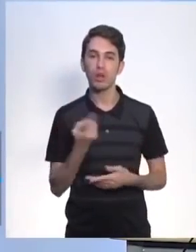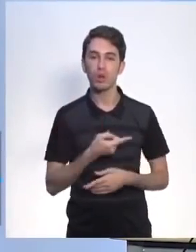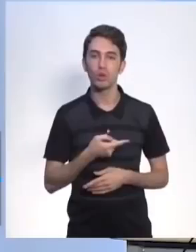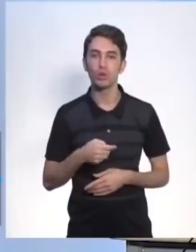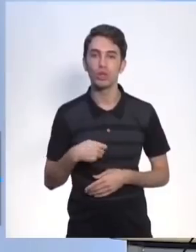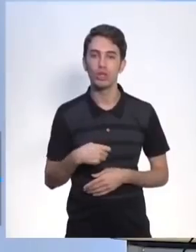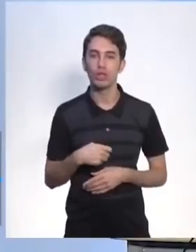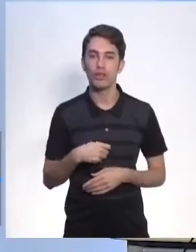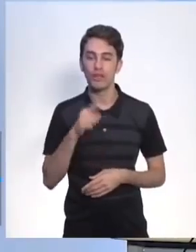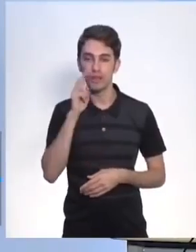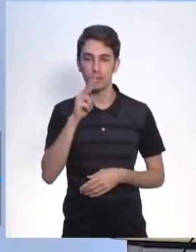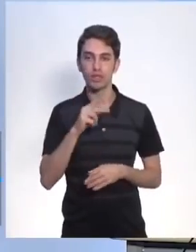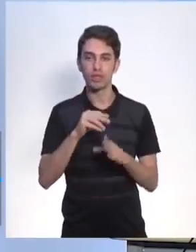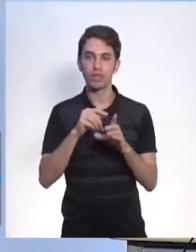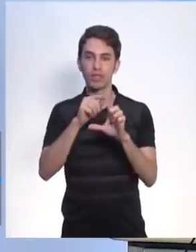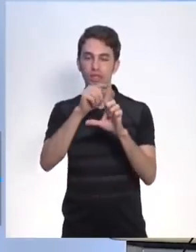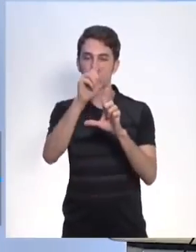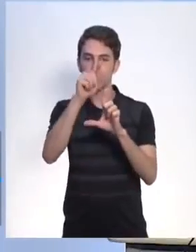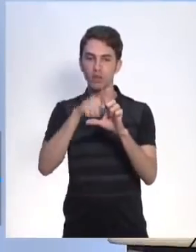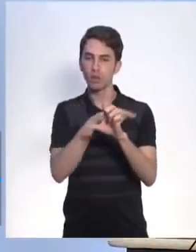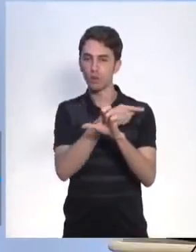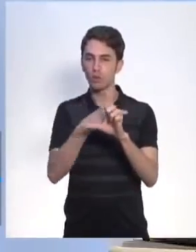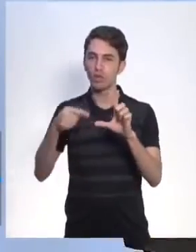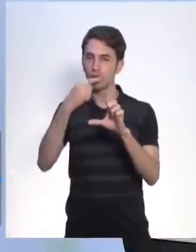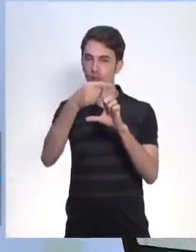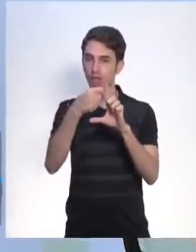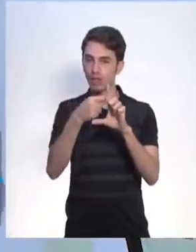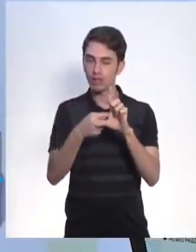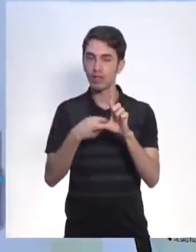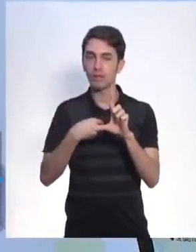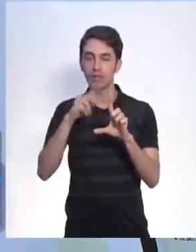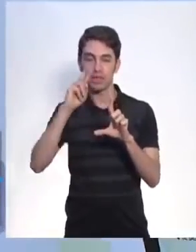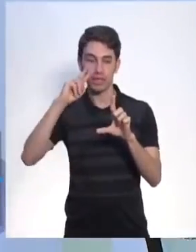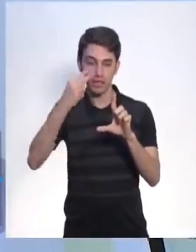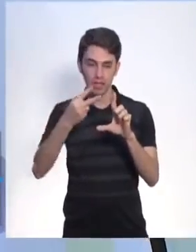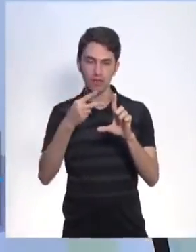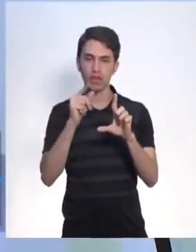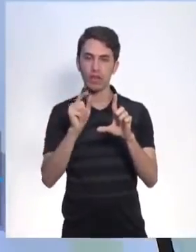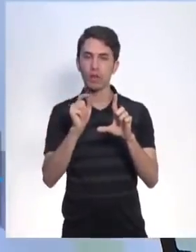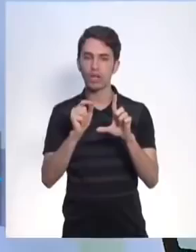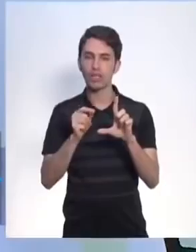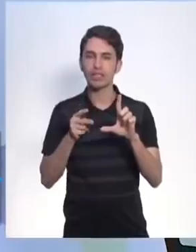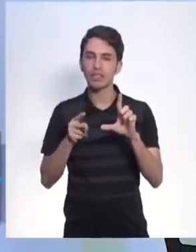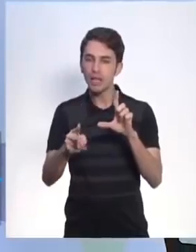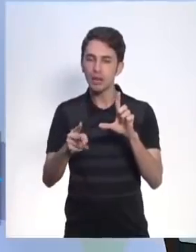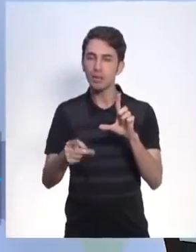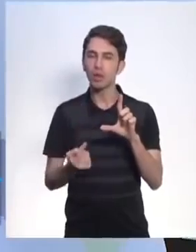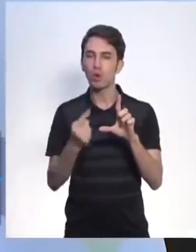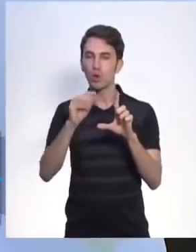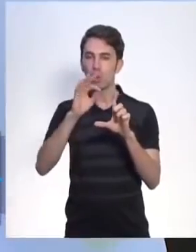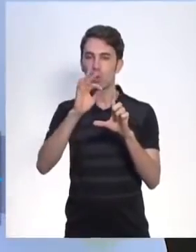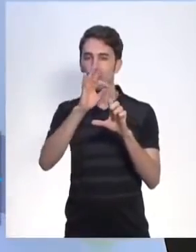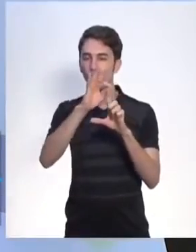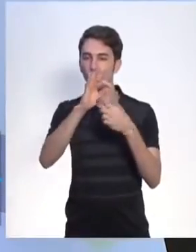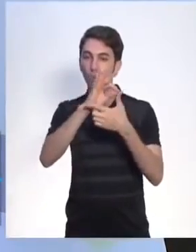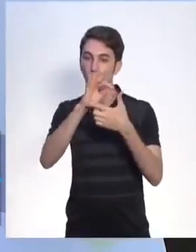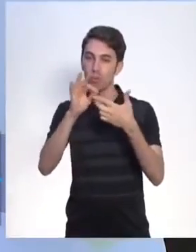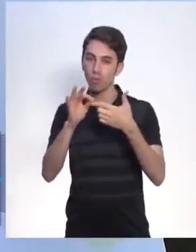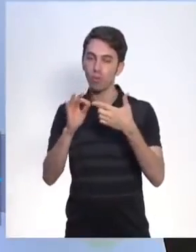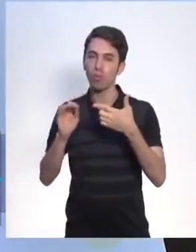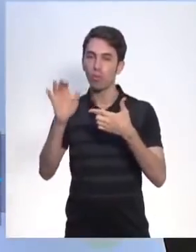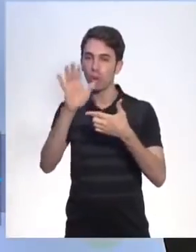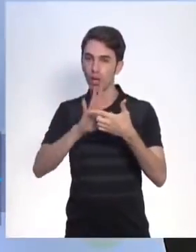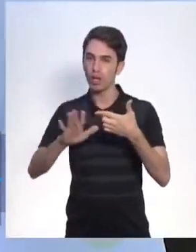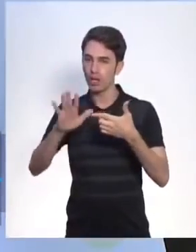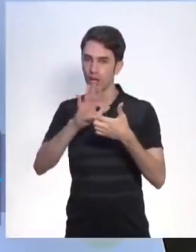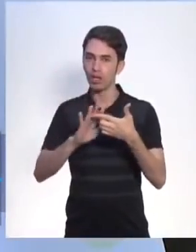plano cartesiano, mas nós temos que identificar, no caso, sempre, basicamente, um polígono, né? Então, eu